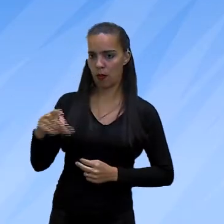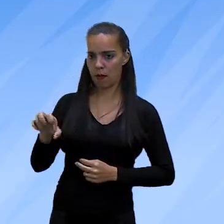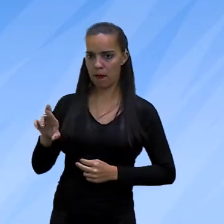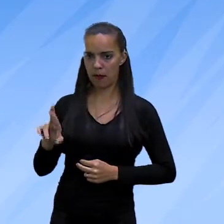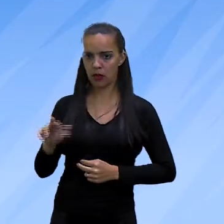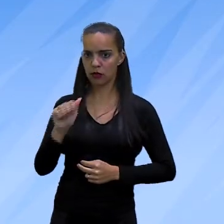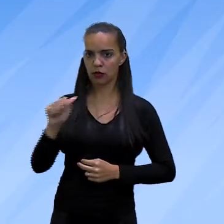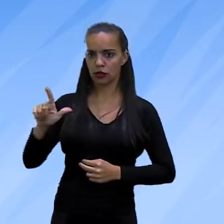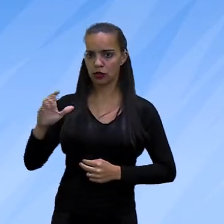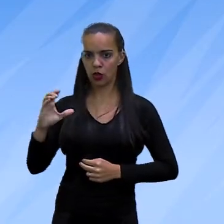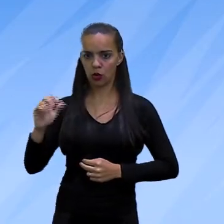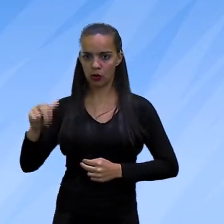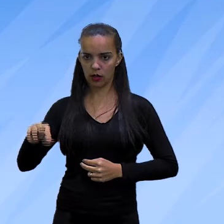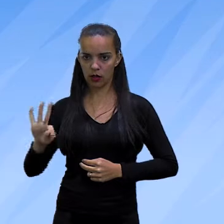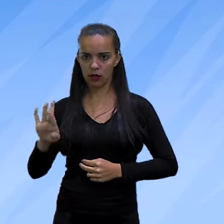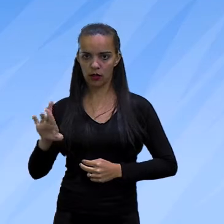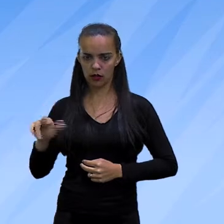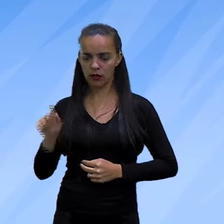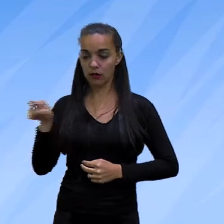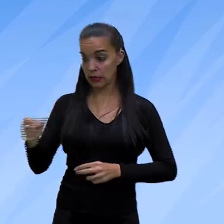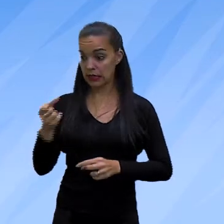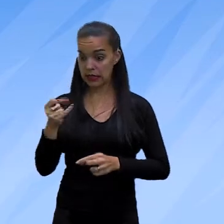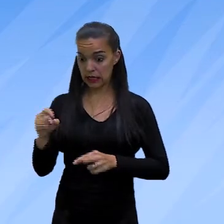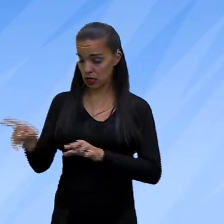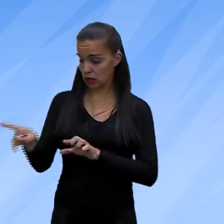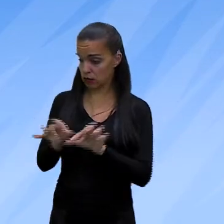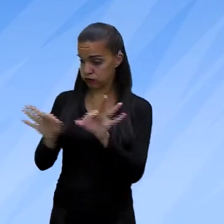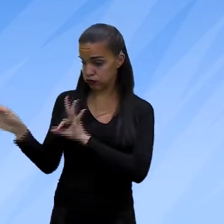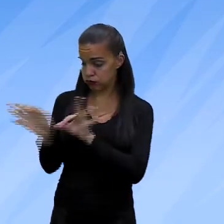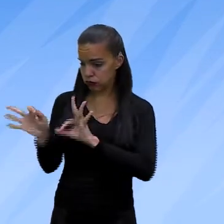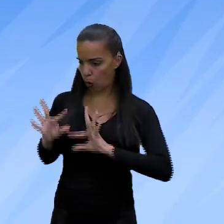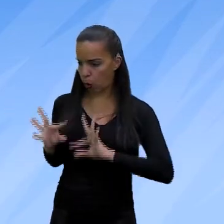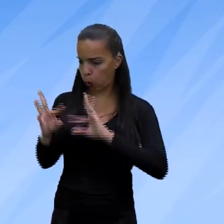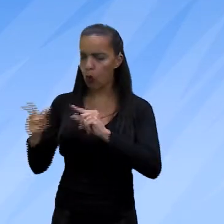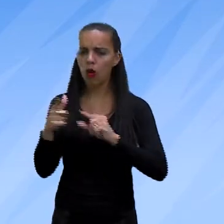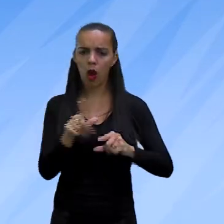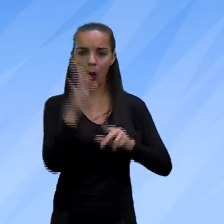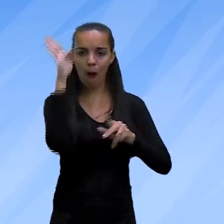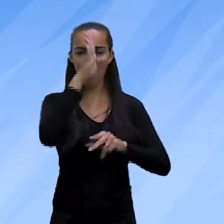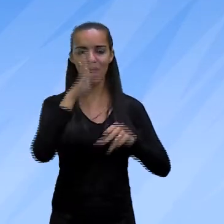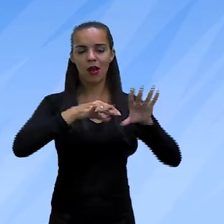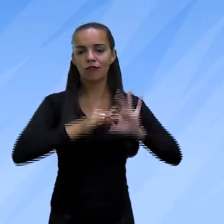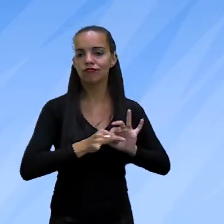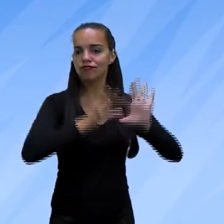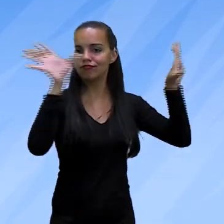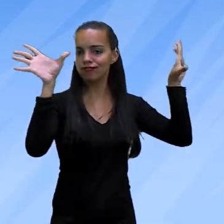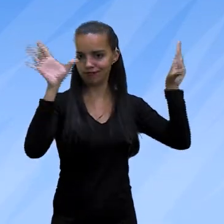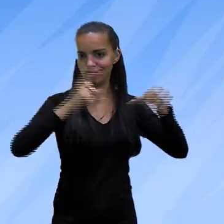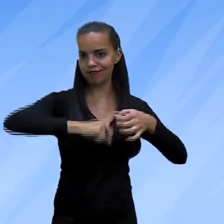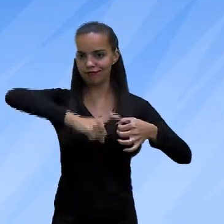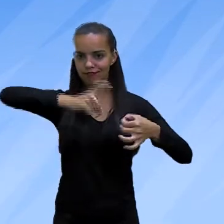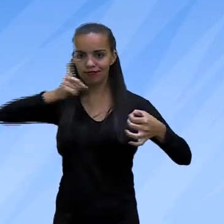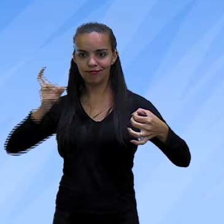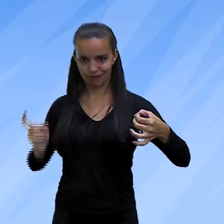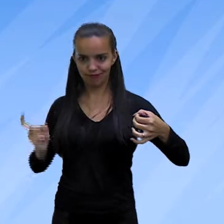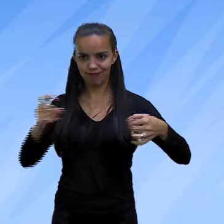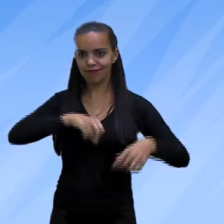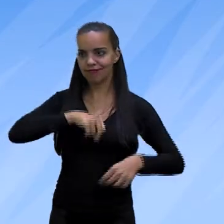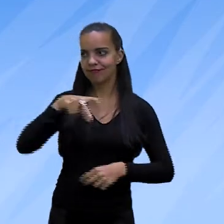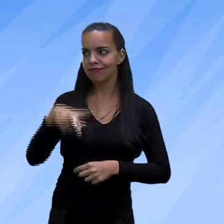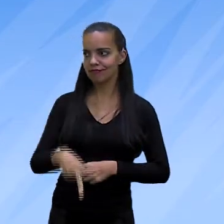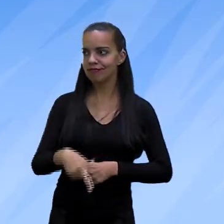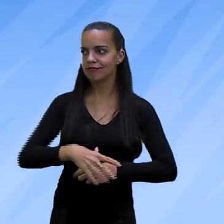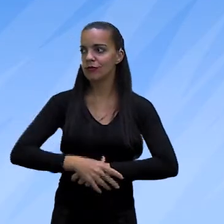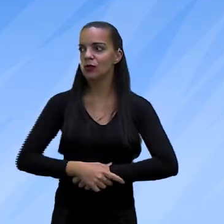mãos. Então, Dom João ele já tinha essa visão futurista do que poderia acontecer no Brasil, que ele